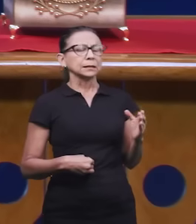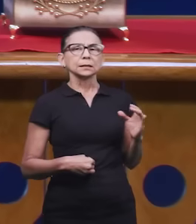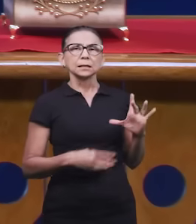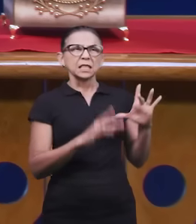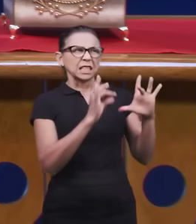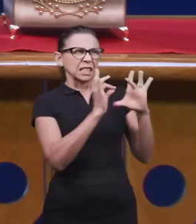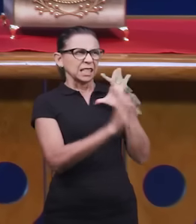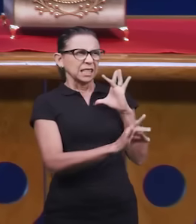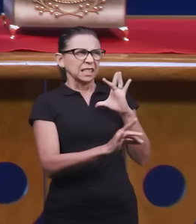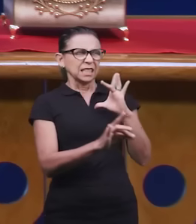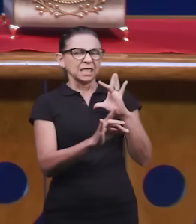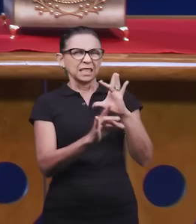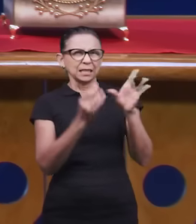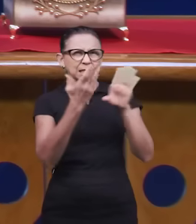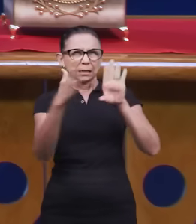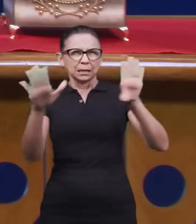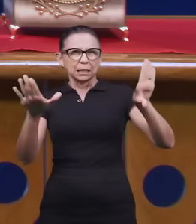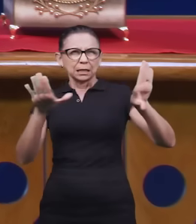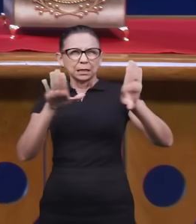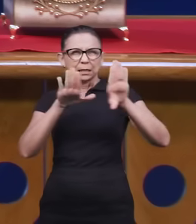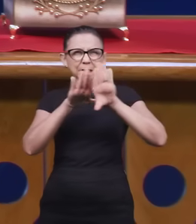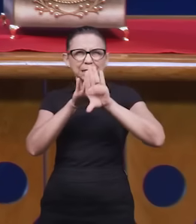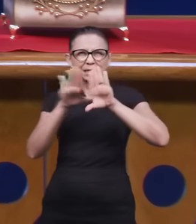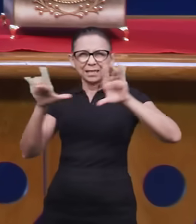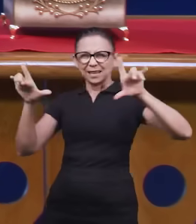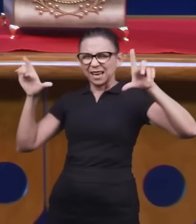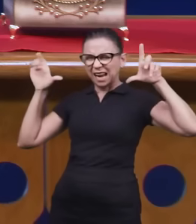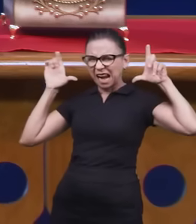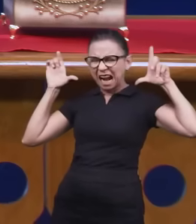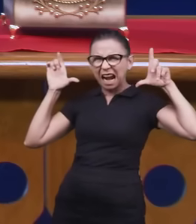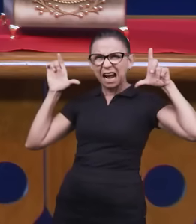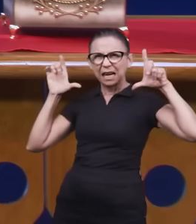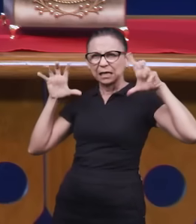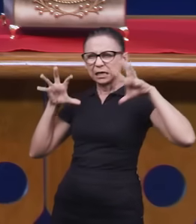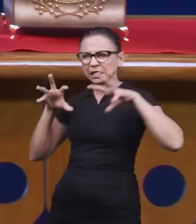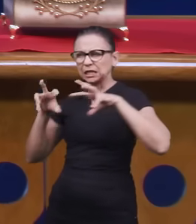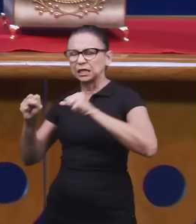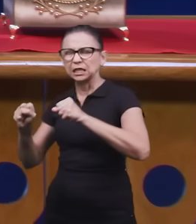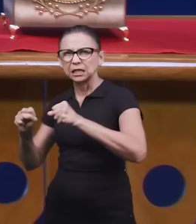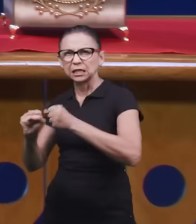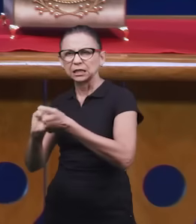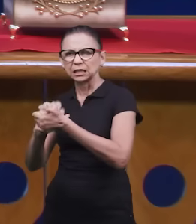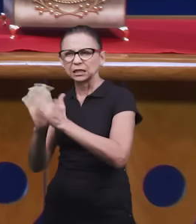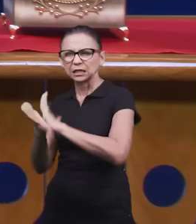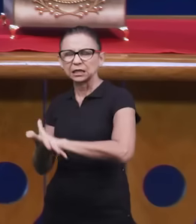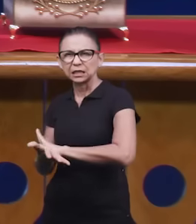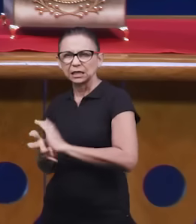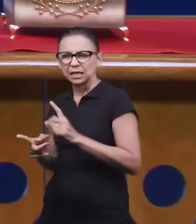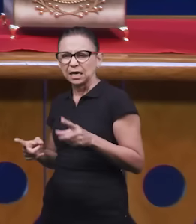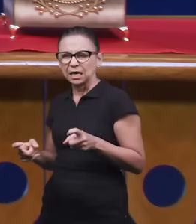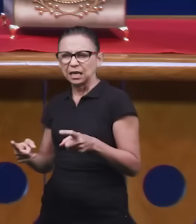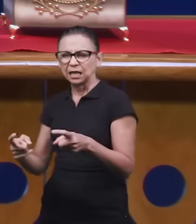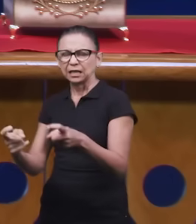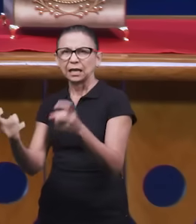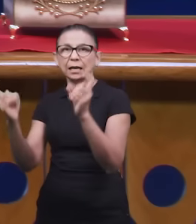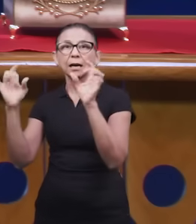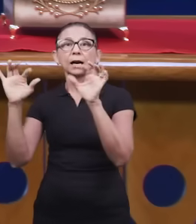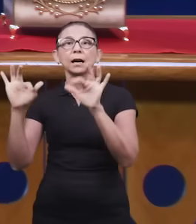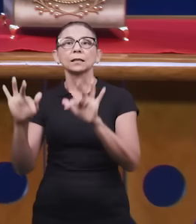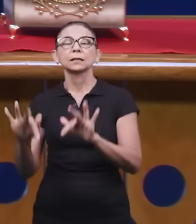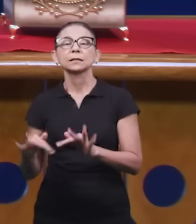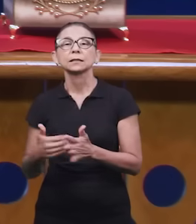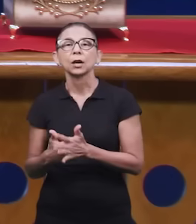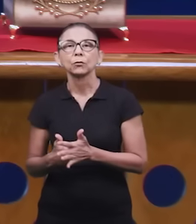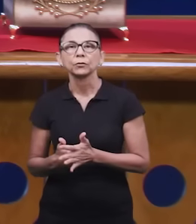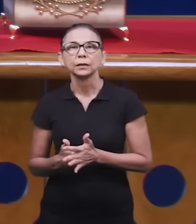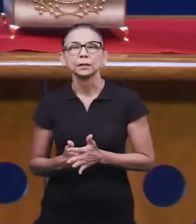o anticristo mostra a sua face de iniquidade e guerra contra Israel até o final. No